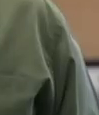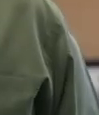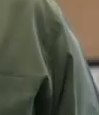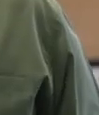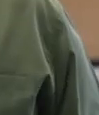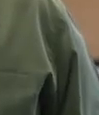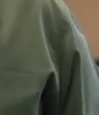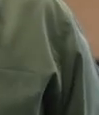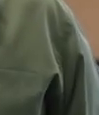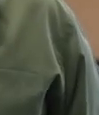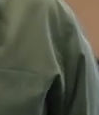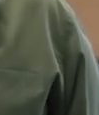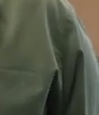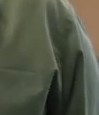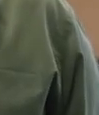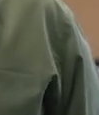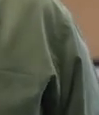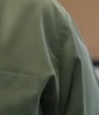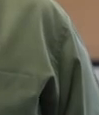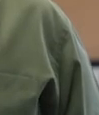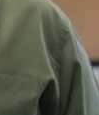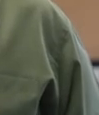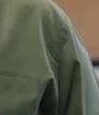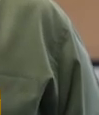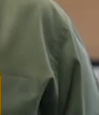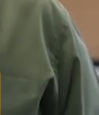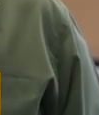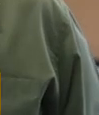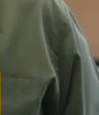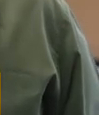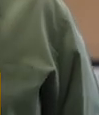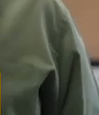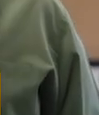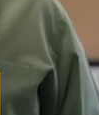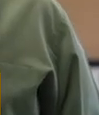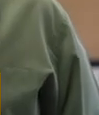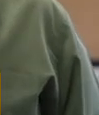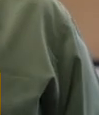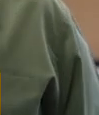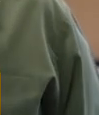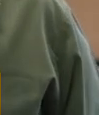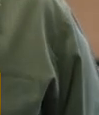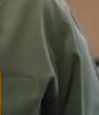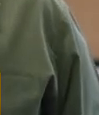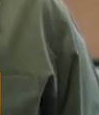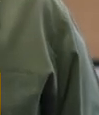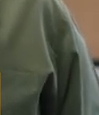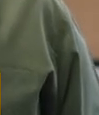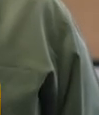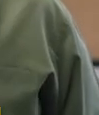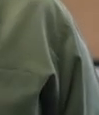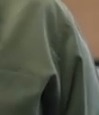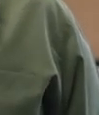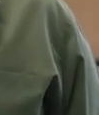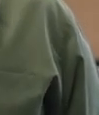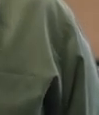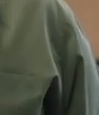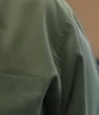O Aedes aegypti é um mosquito que se originou a partir da África, mais precisamente do